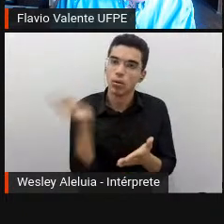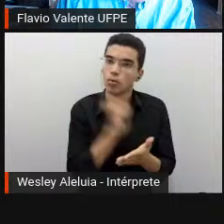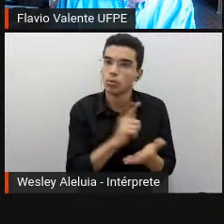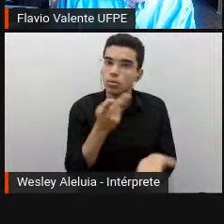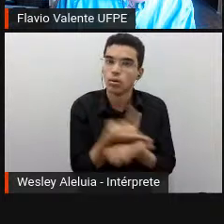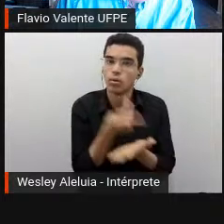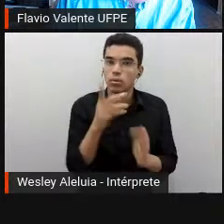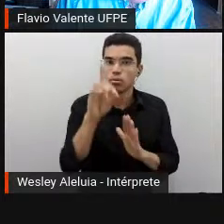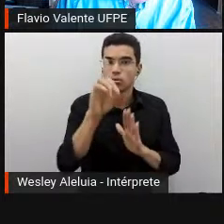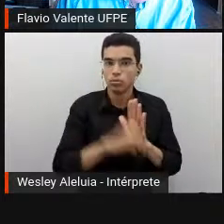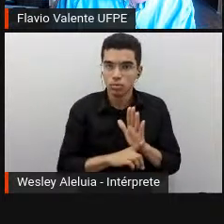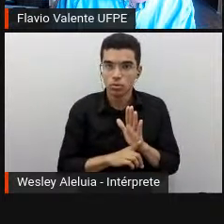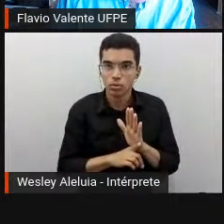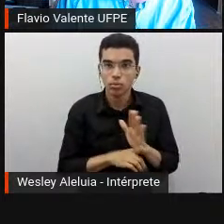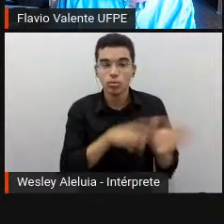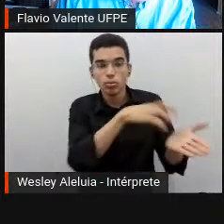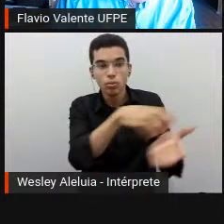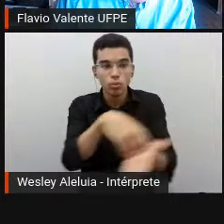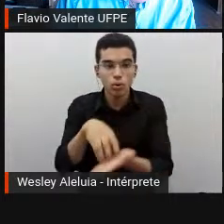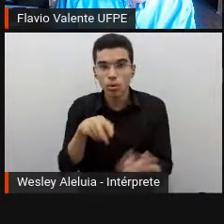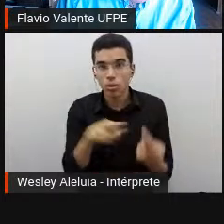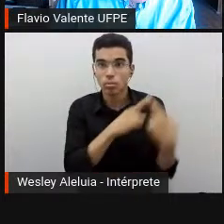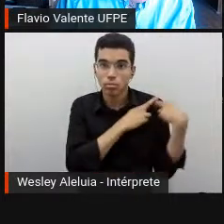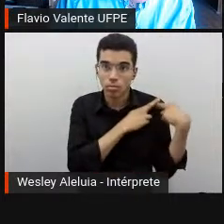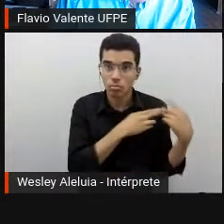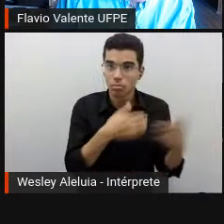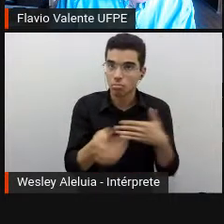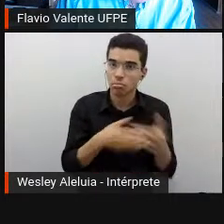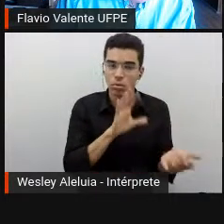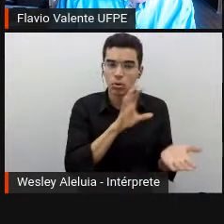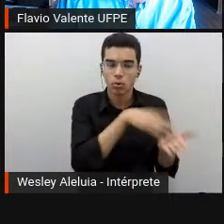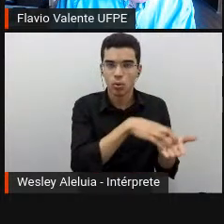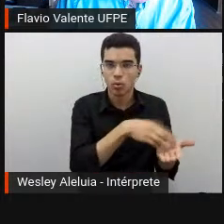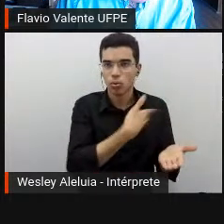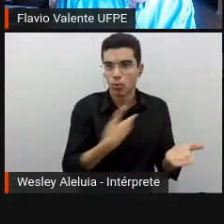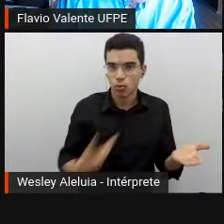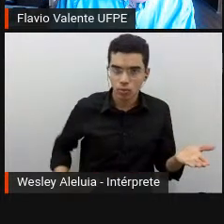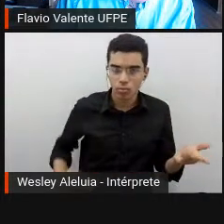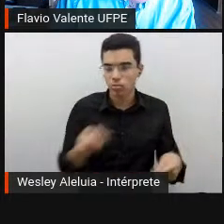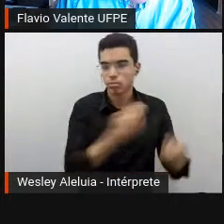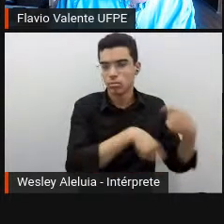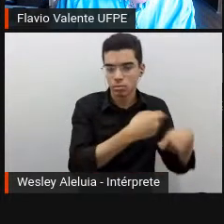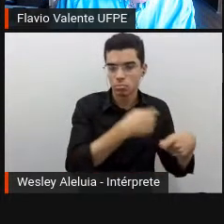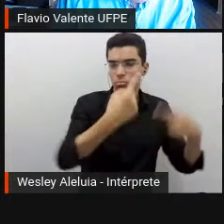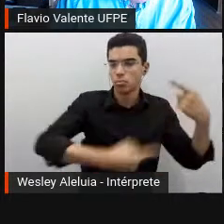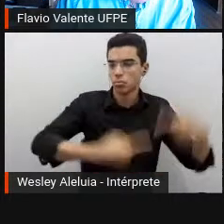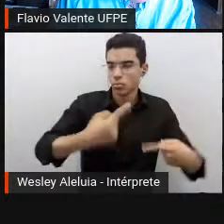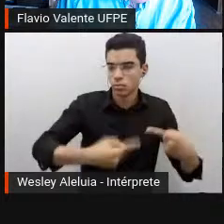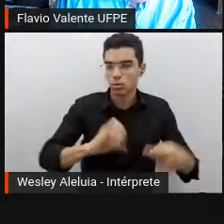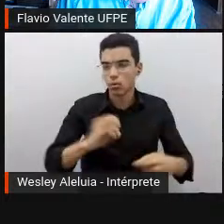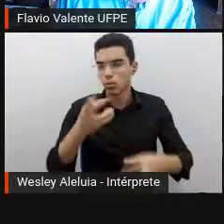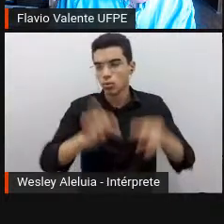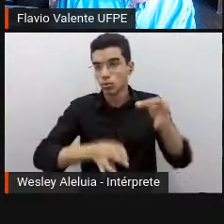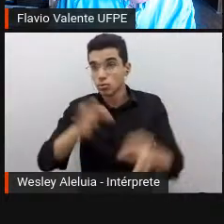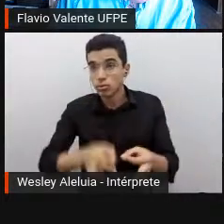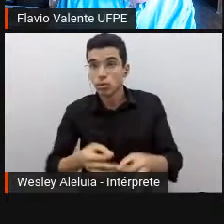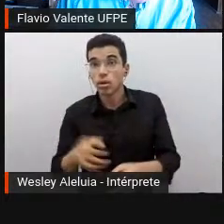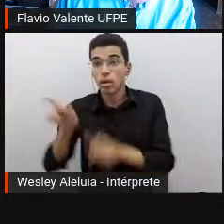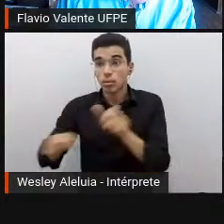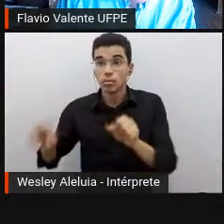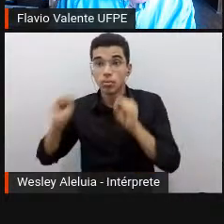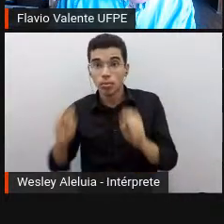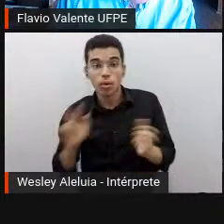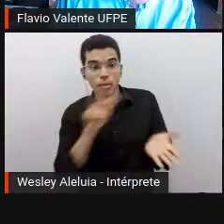públicos competentes, sejam eles administrativos, políticos ou jurisdicionais, para prevenir as violações desses